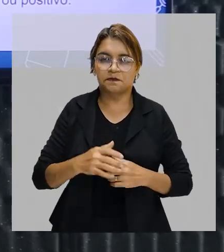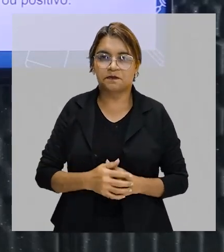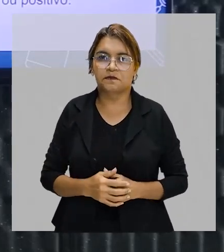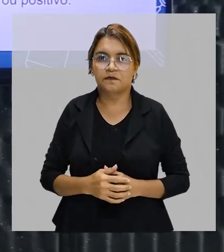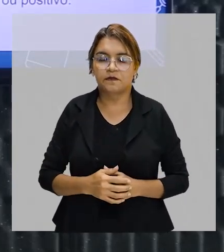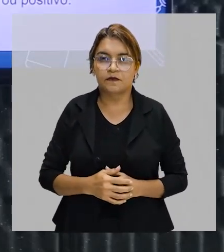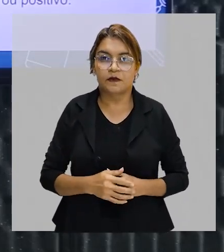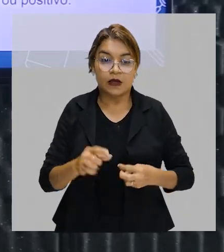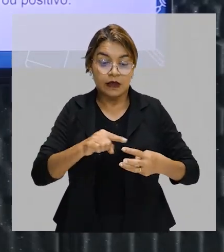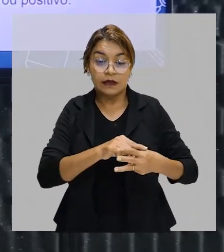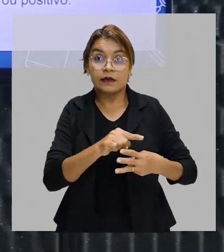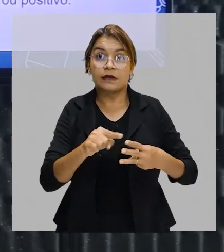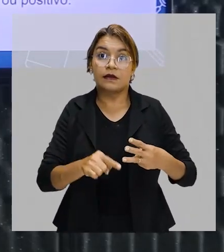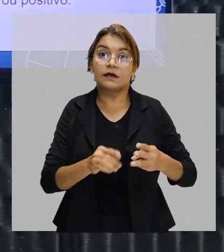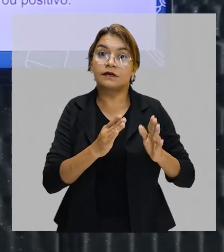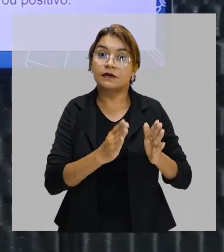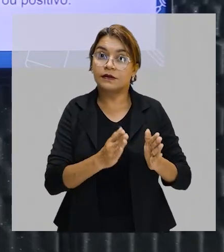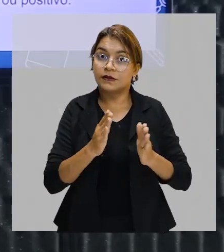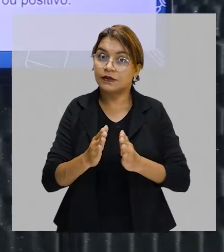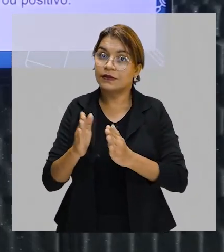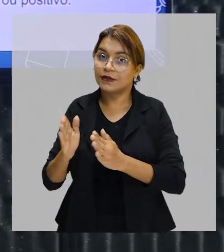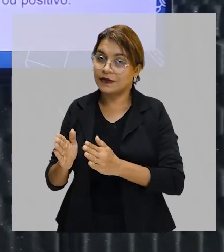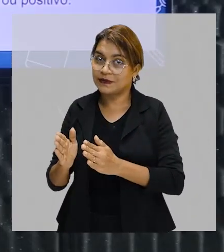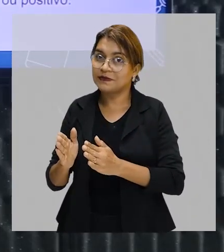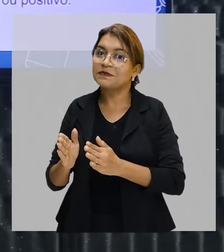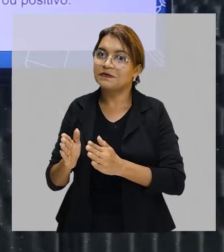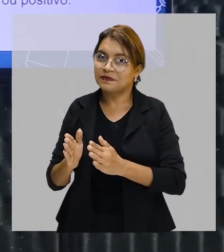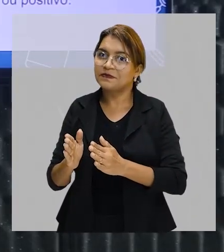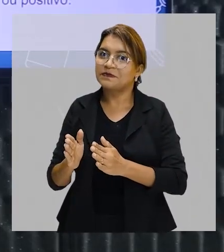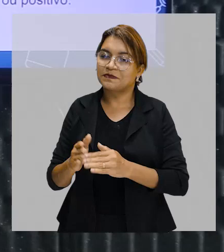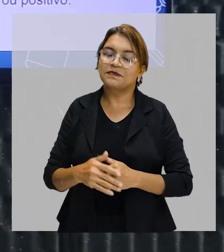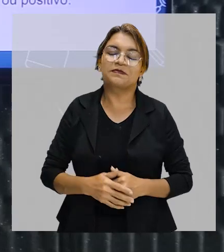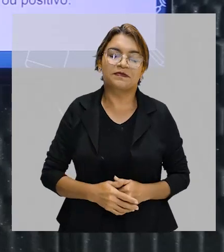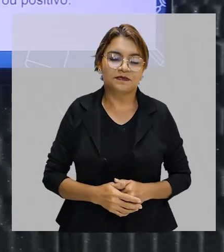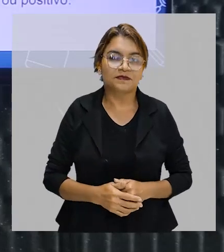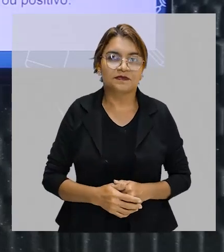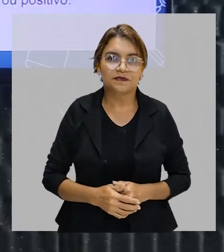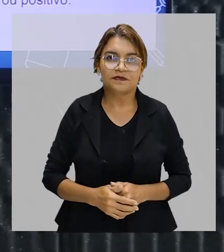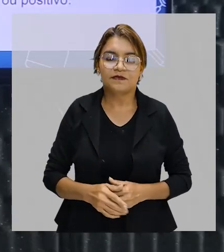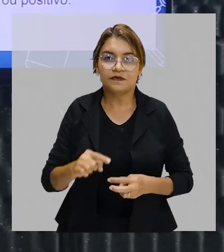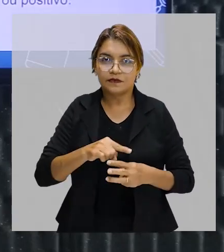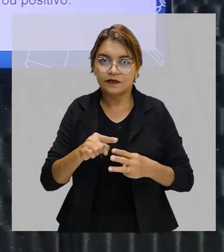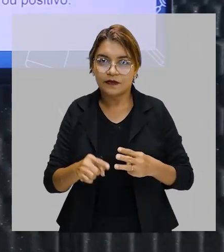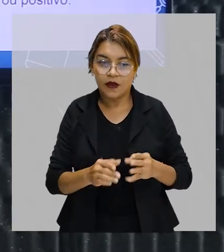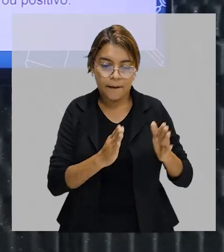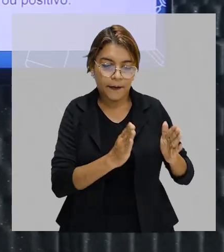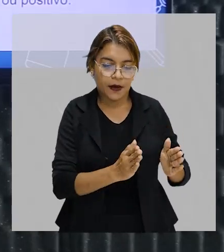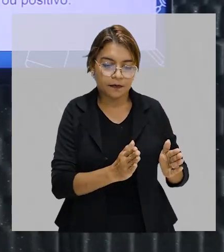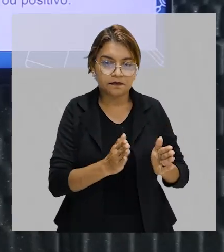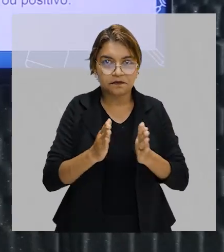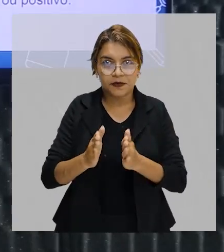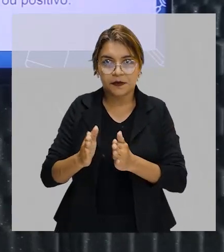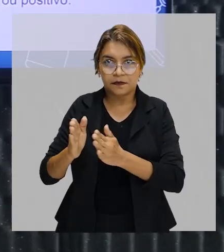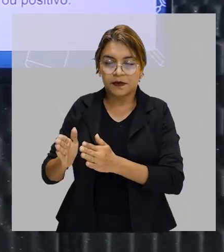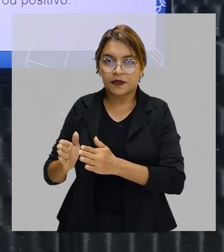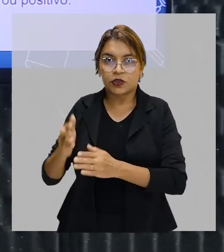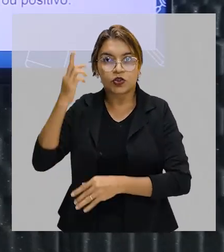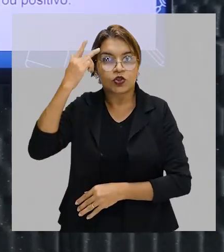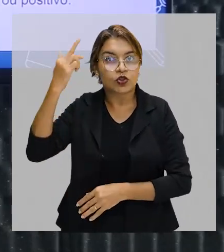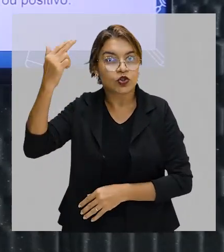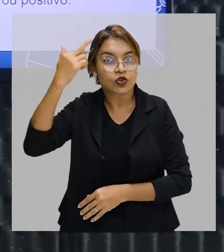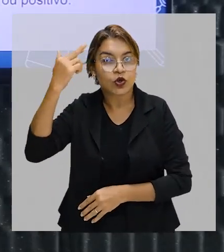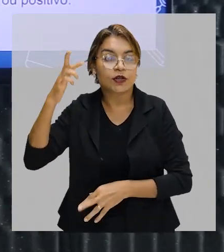por 3 estados, ou seja, 3 períodos, 3 fases históricos